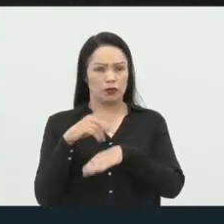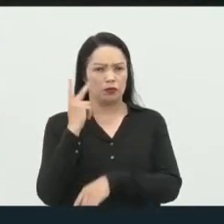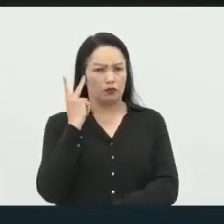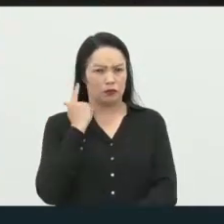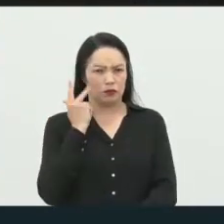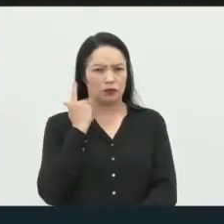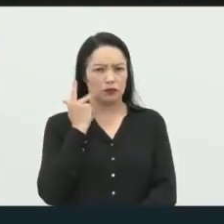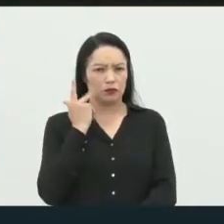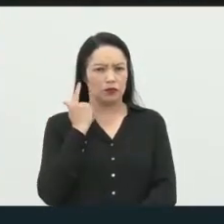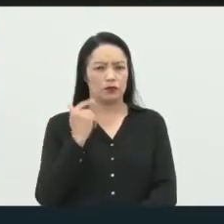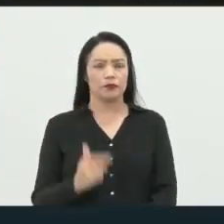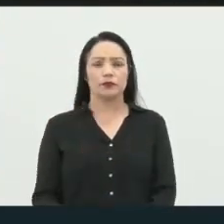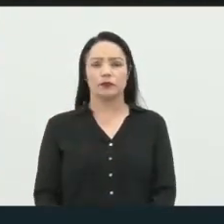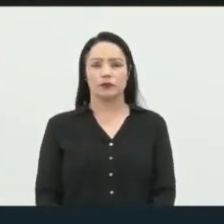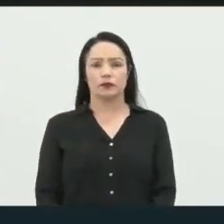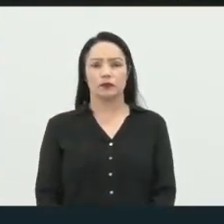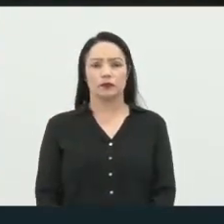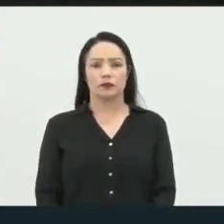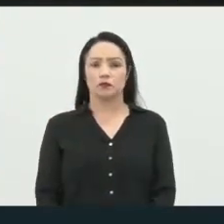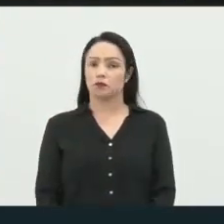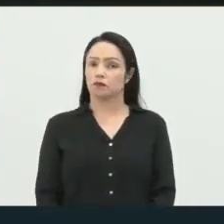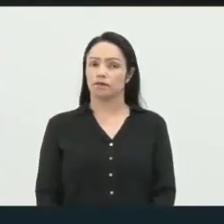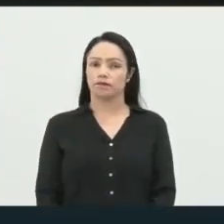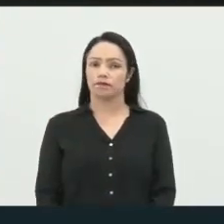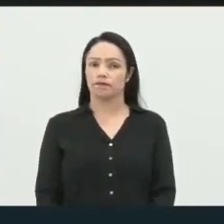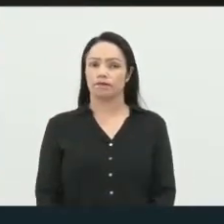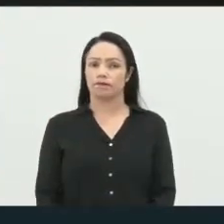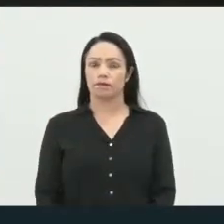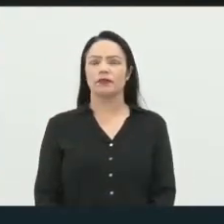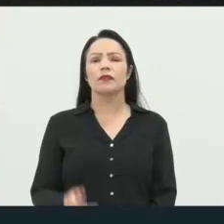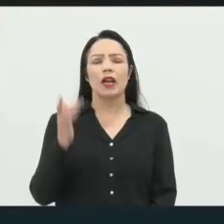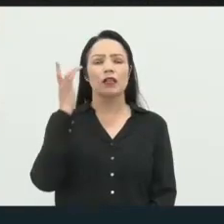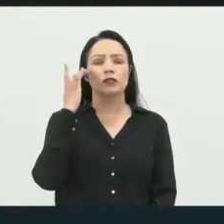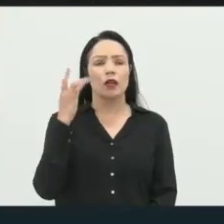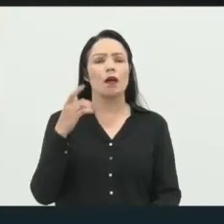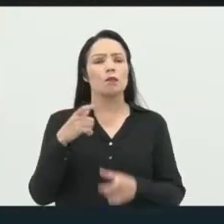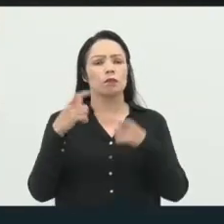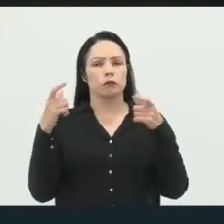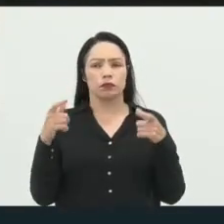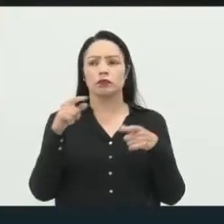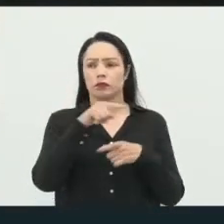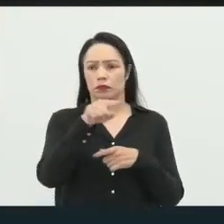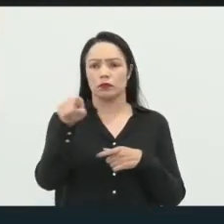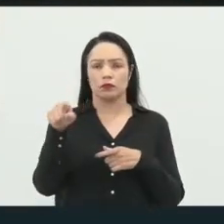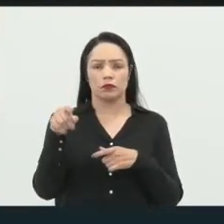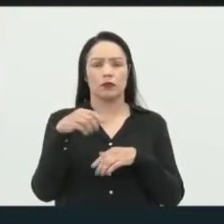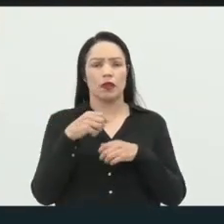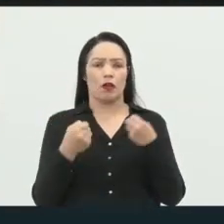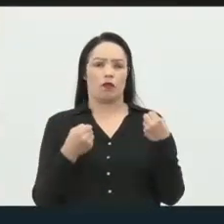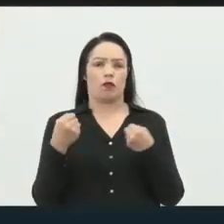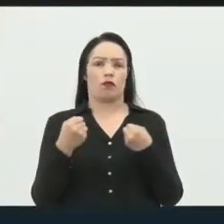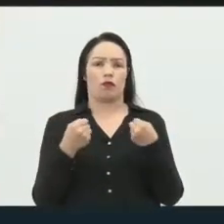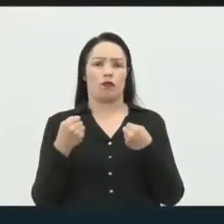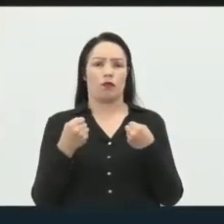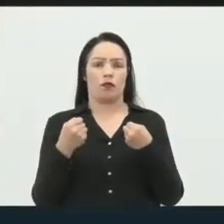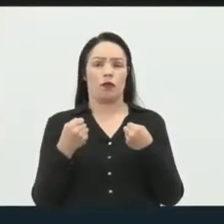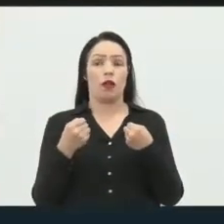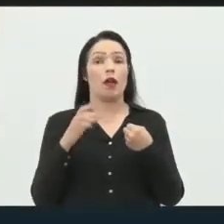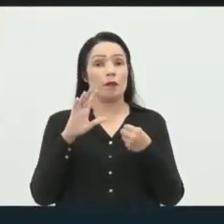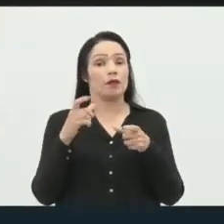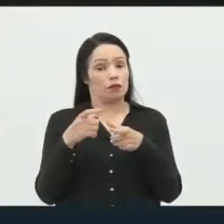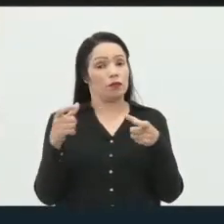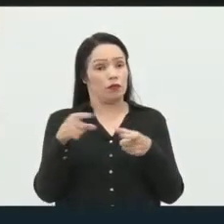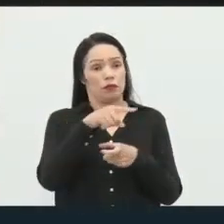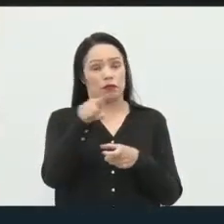é normal isso eu acho que a maioria aqui tem anda de carro mas a maioria já andou de busão na vida a maioria sabe como